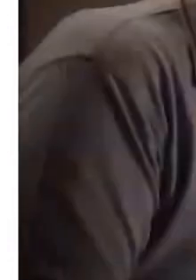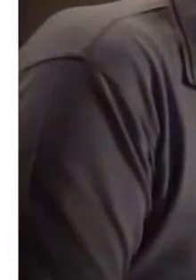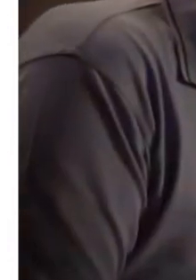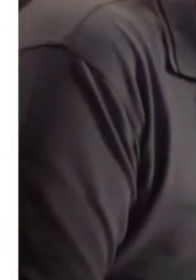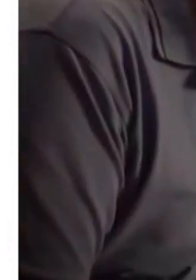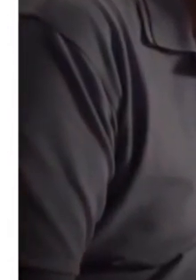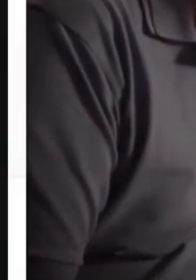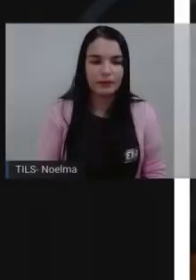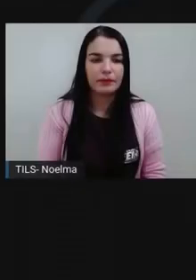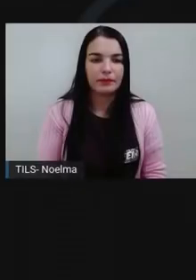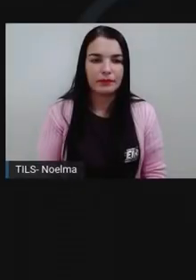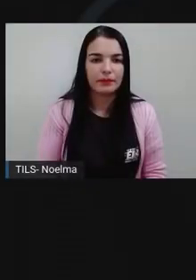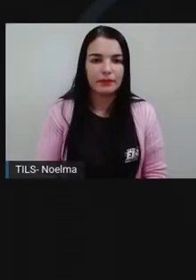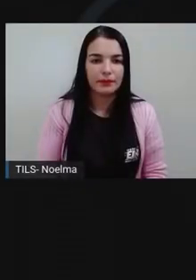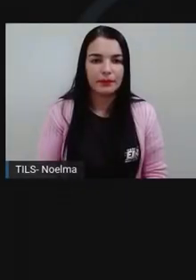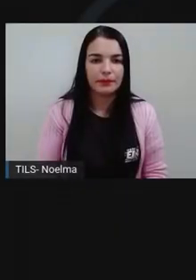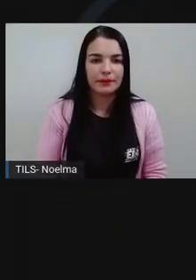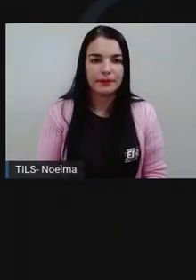Tchau.